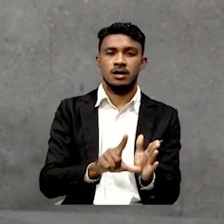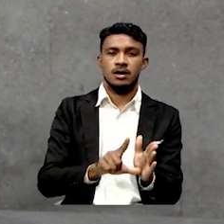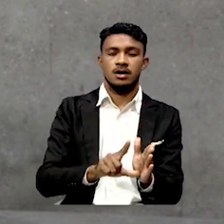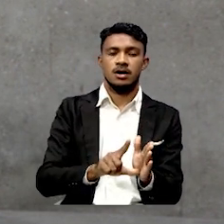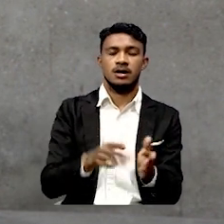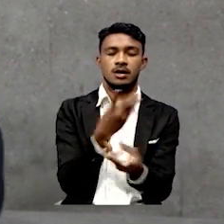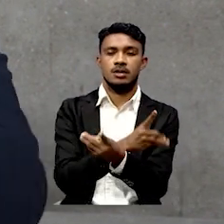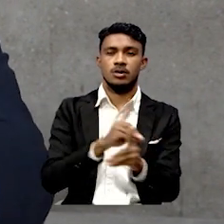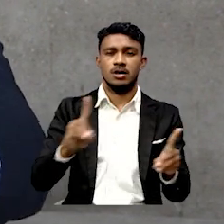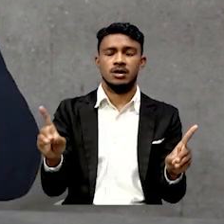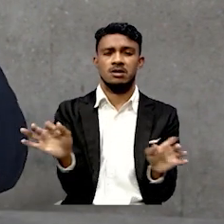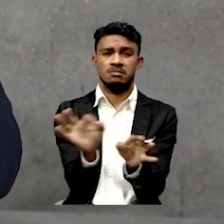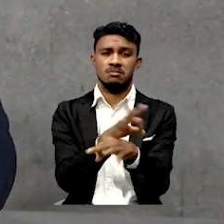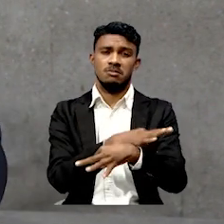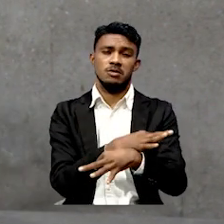dissolve, claro, dissolve,